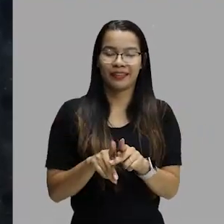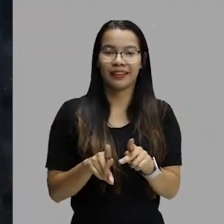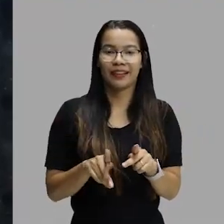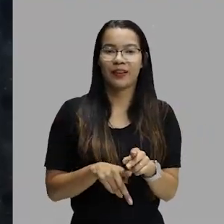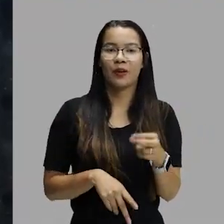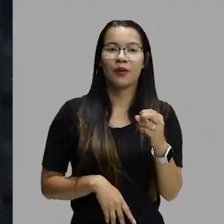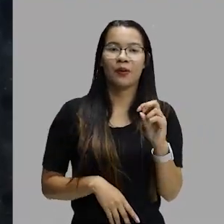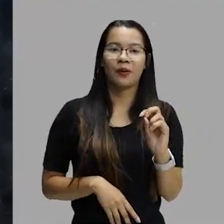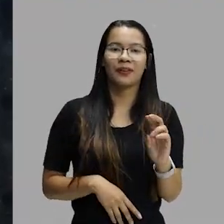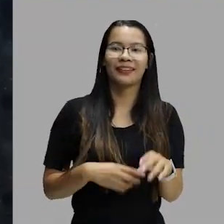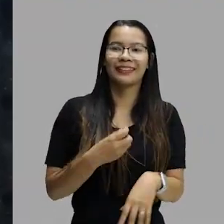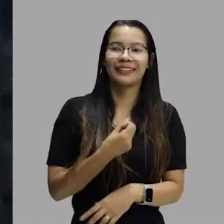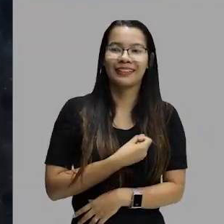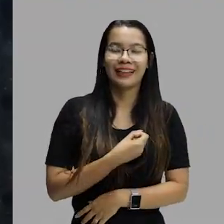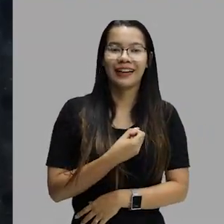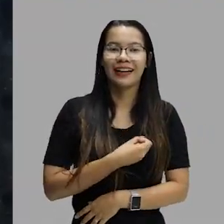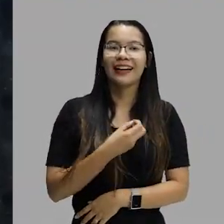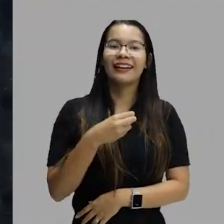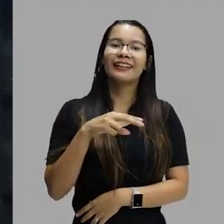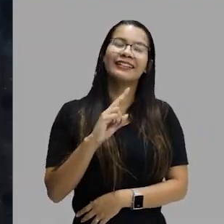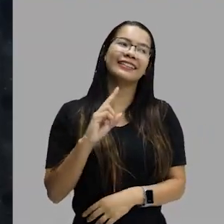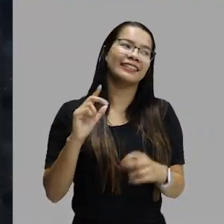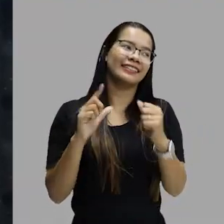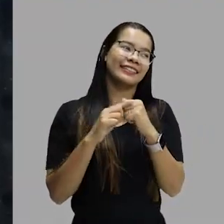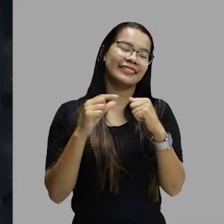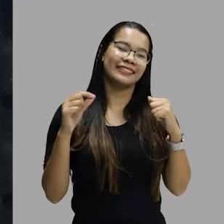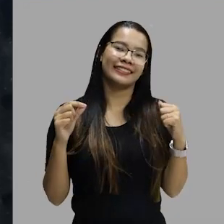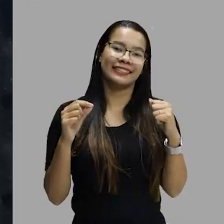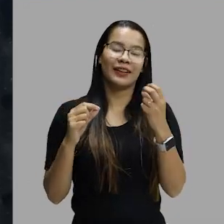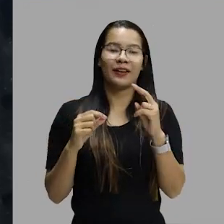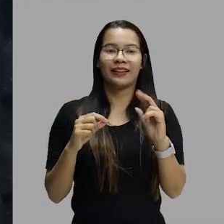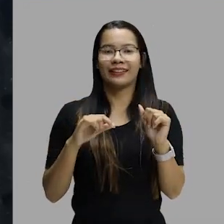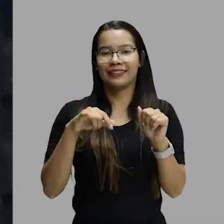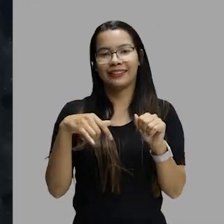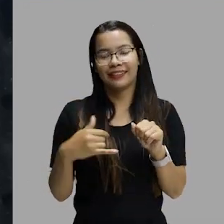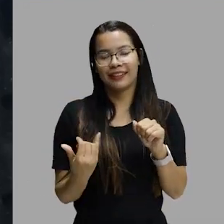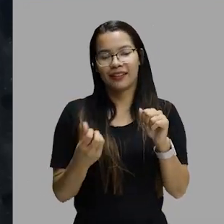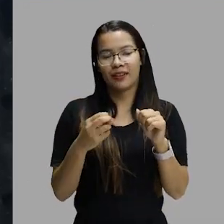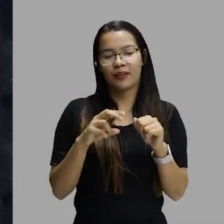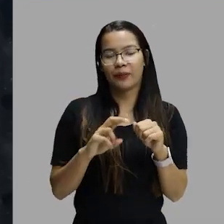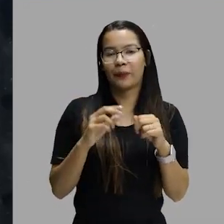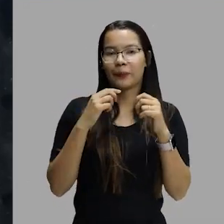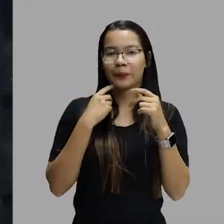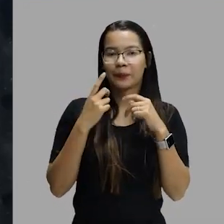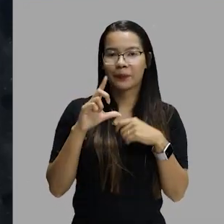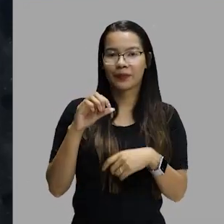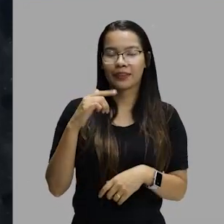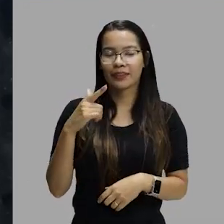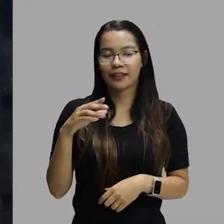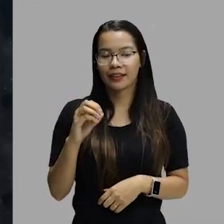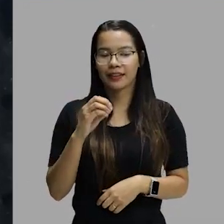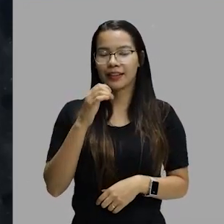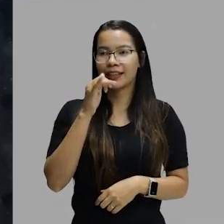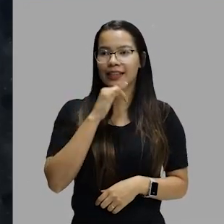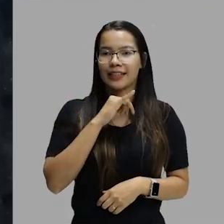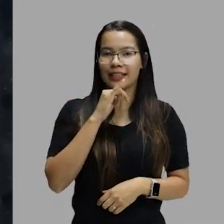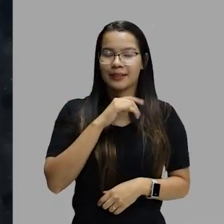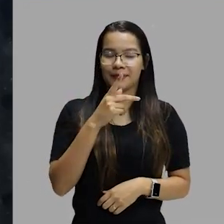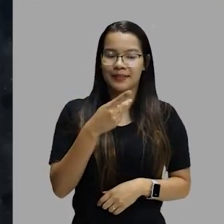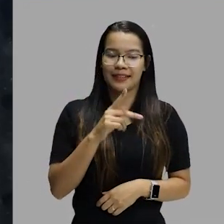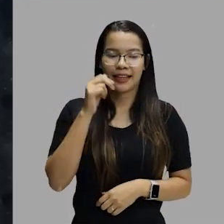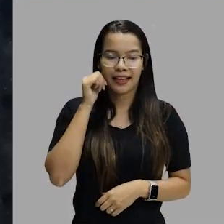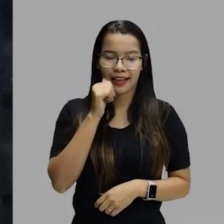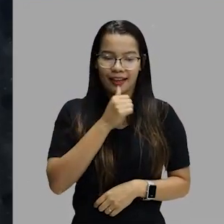os numerais, os artigos, adjetivos e locuções adjetivas. No exemplo aí, ó, os seus amigos,